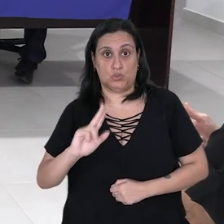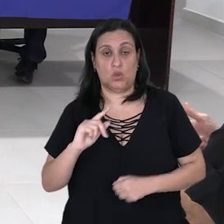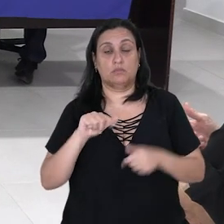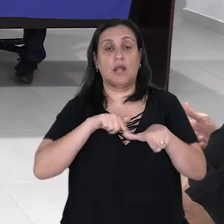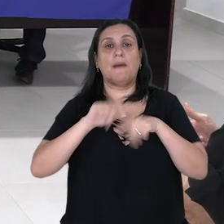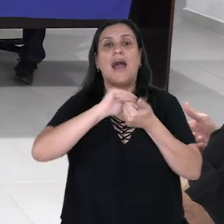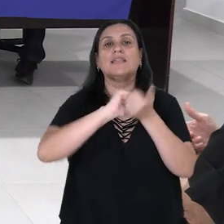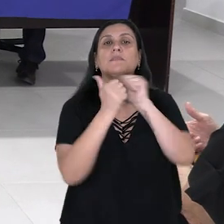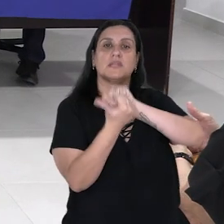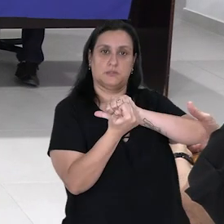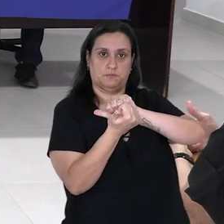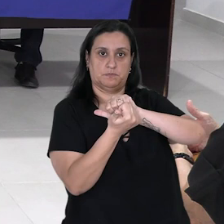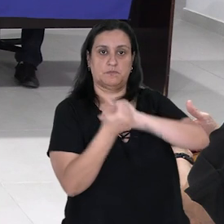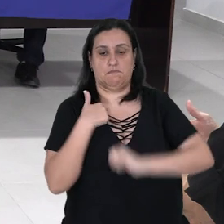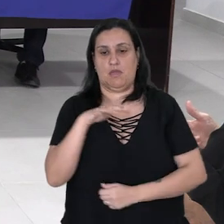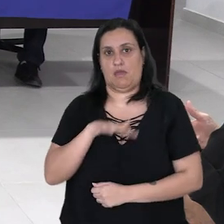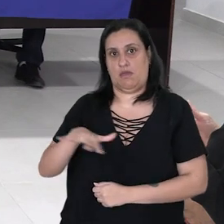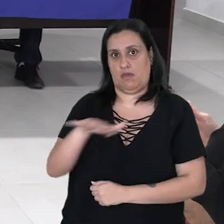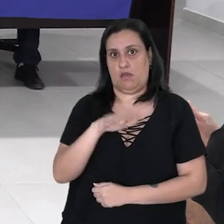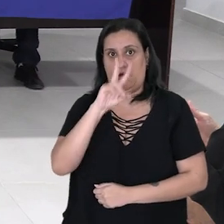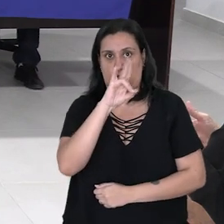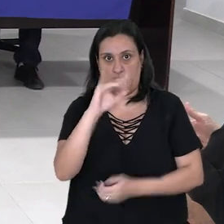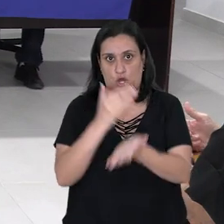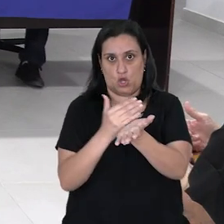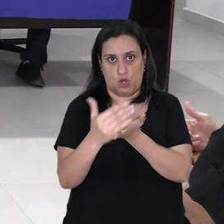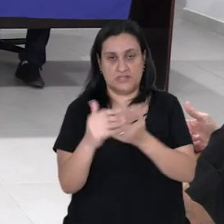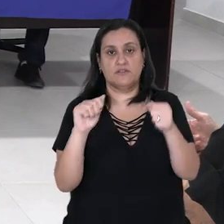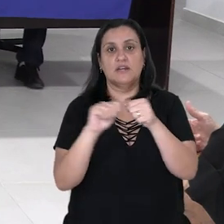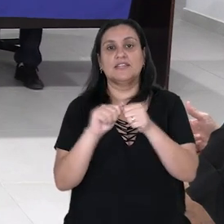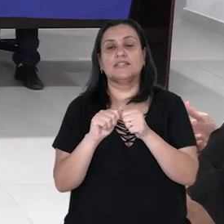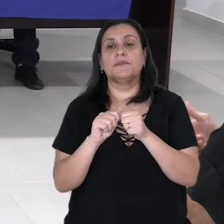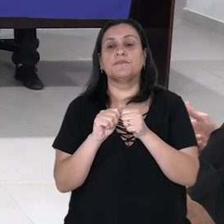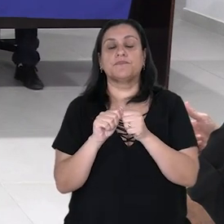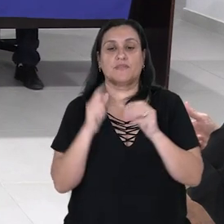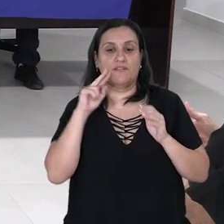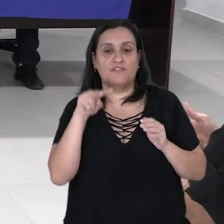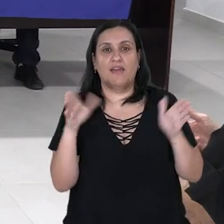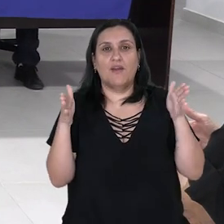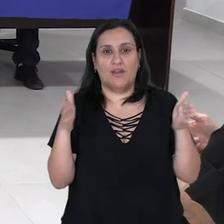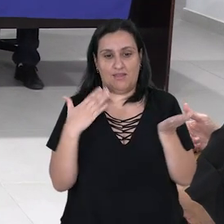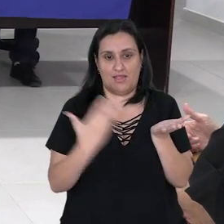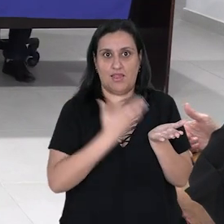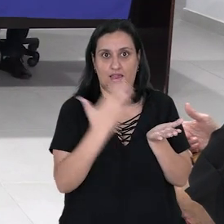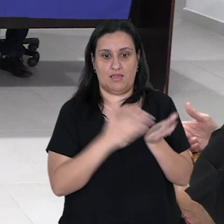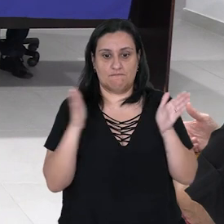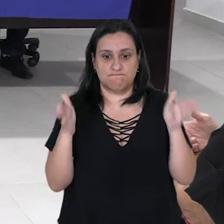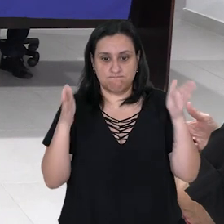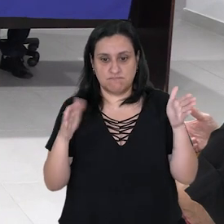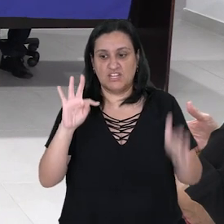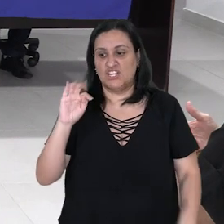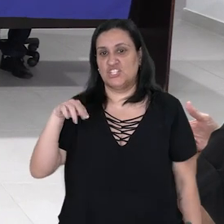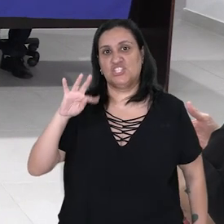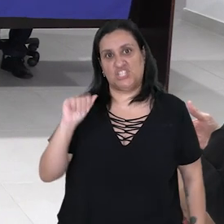adaptação. Então, vou começar pelo tamanho do livro. Vocês podem ver que um livro em